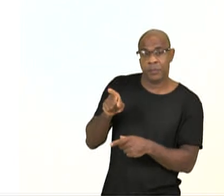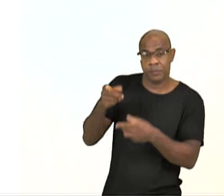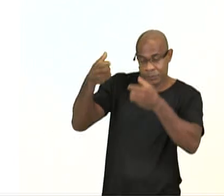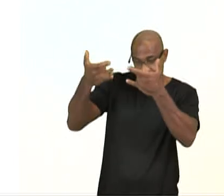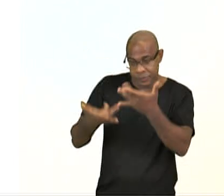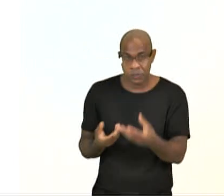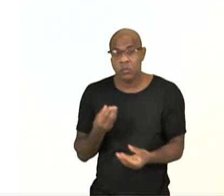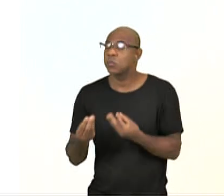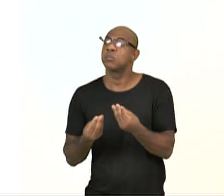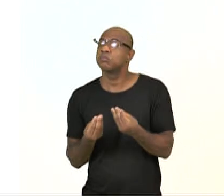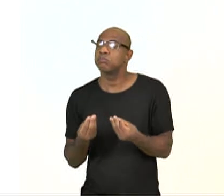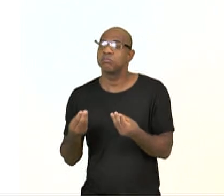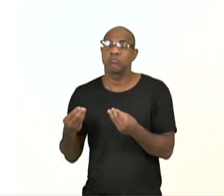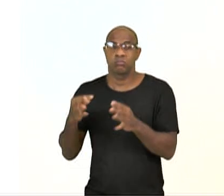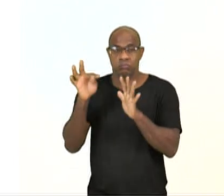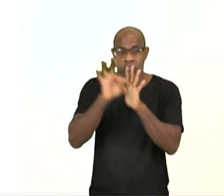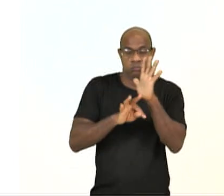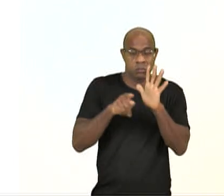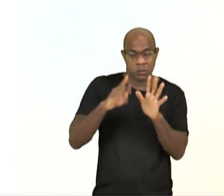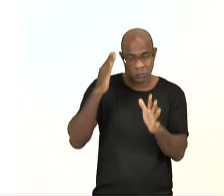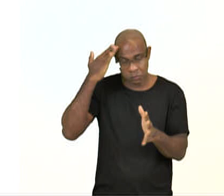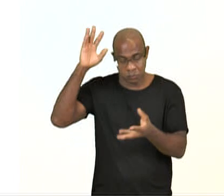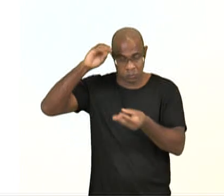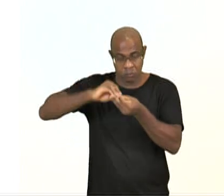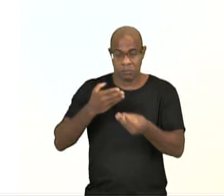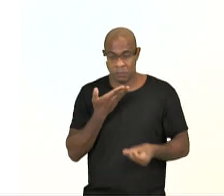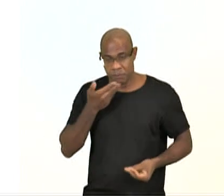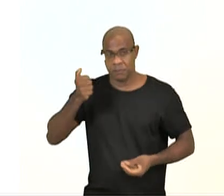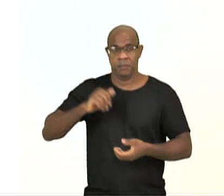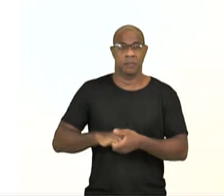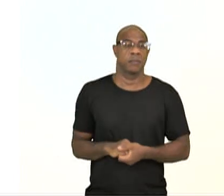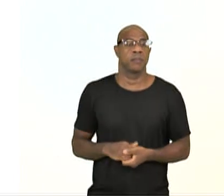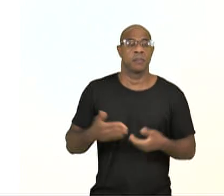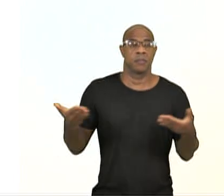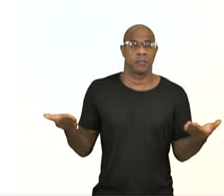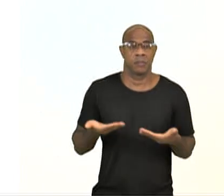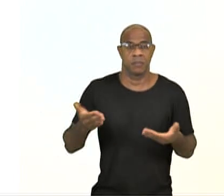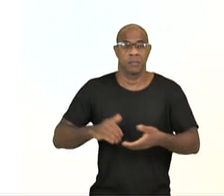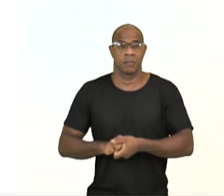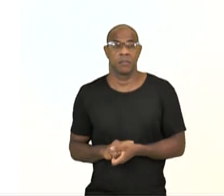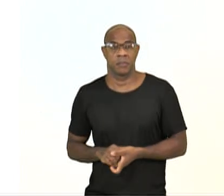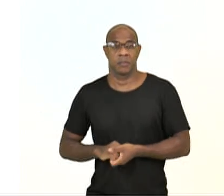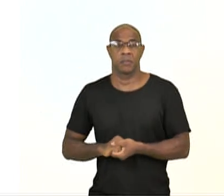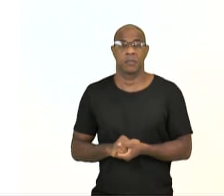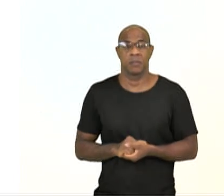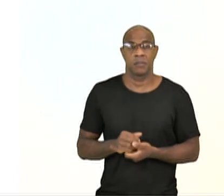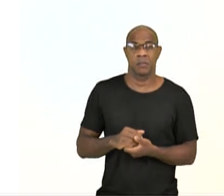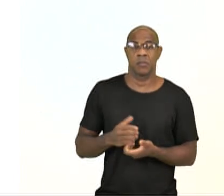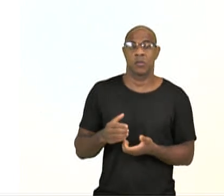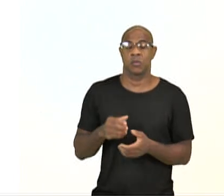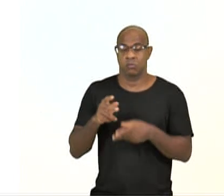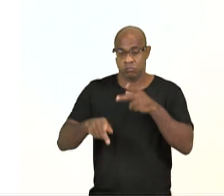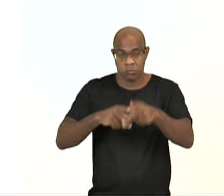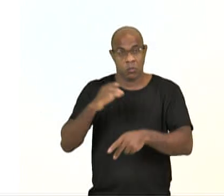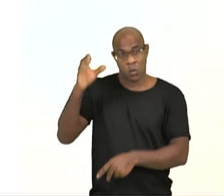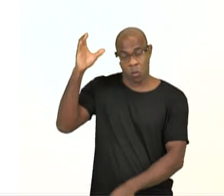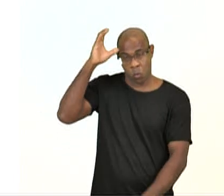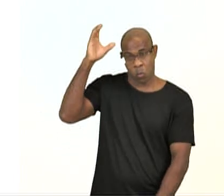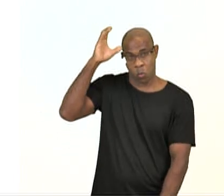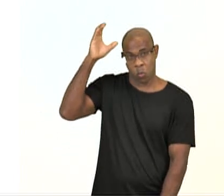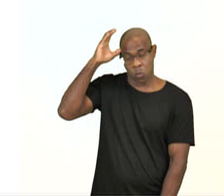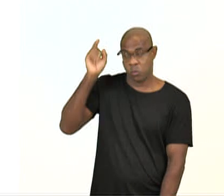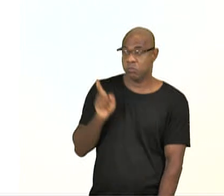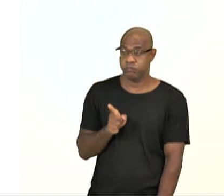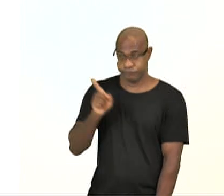tá? Para que você consiga compreender melhor. Atual República Democrática do Congo, ex-Zaire, como era